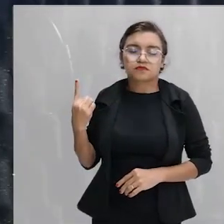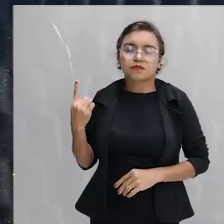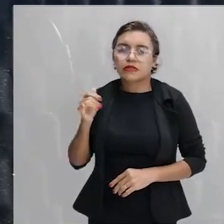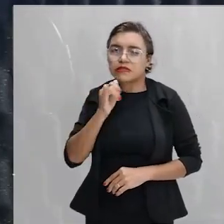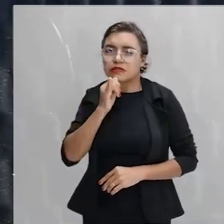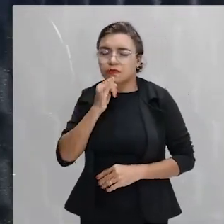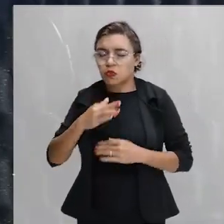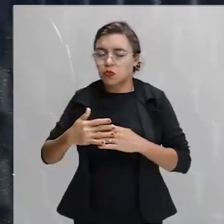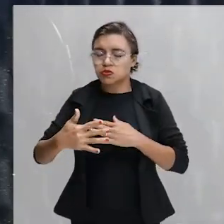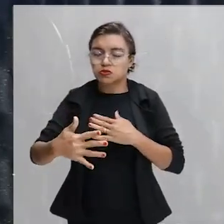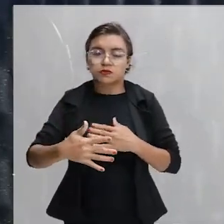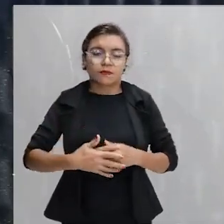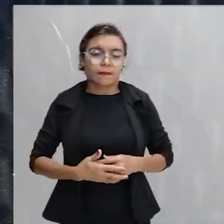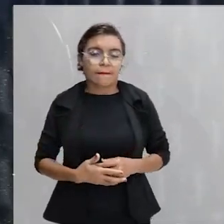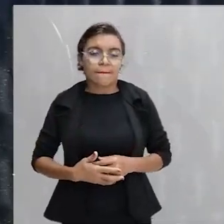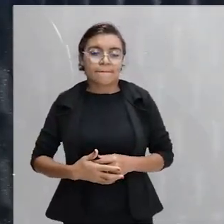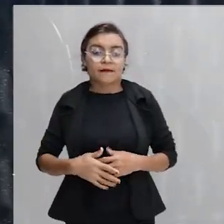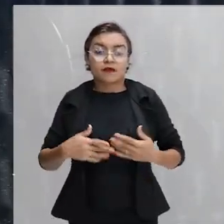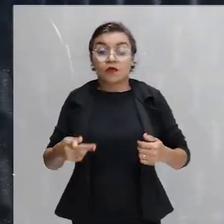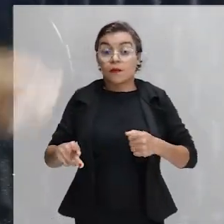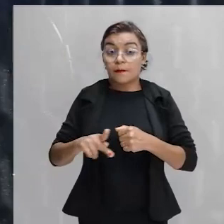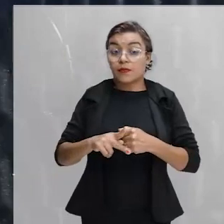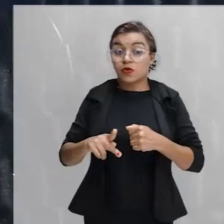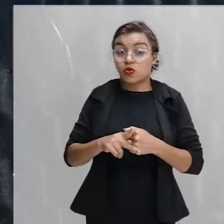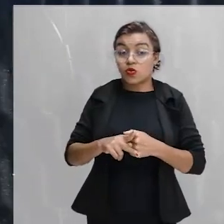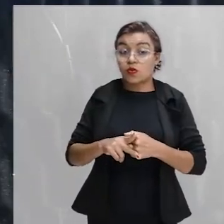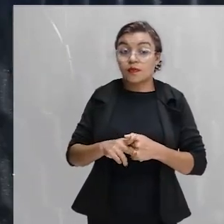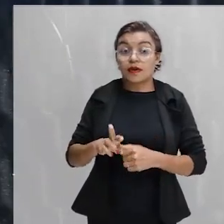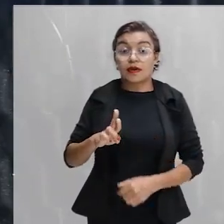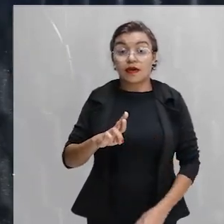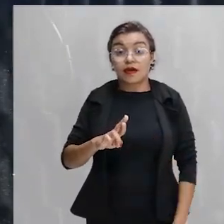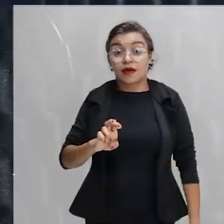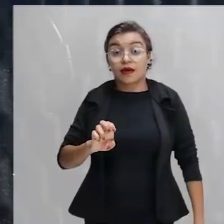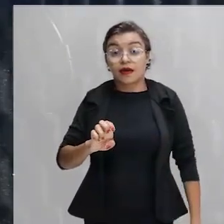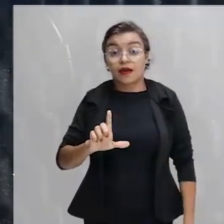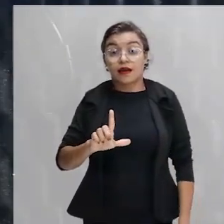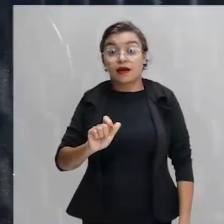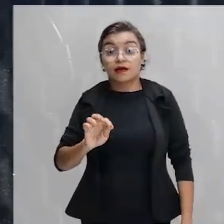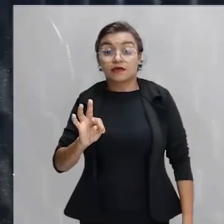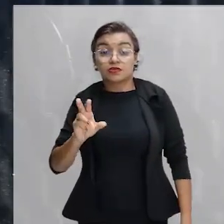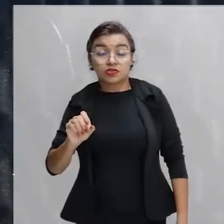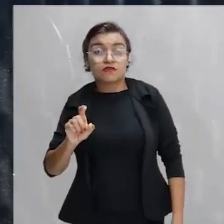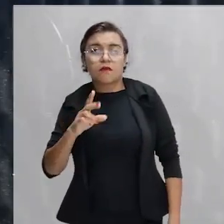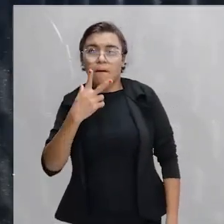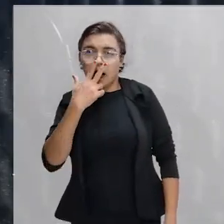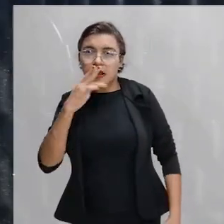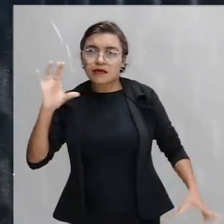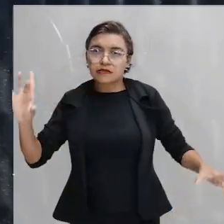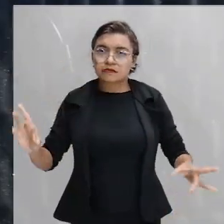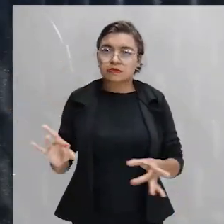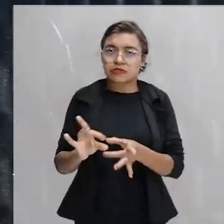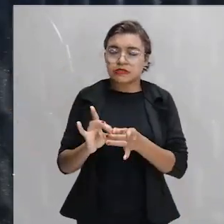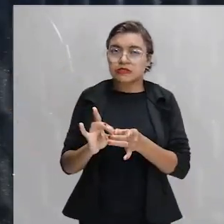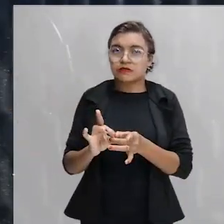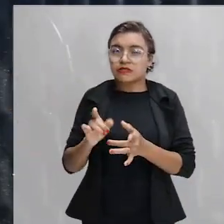não, continuando ainda. Por isso, o pronome relativo funciona como uma ligação, né? Os pronomes ligam. E essa